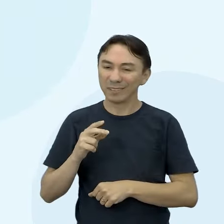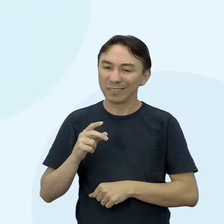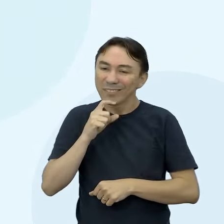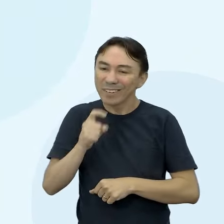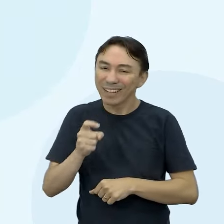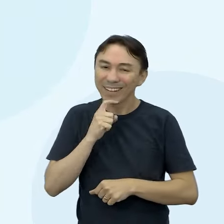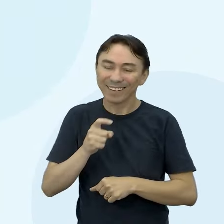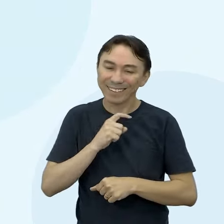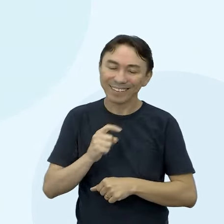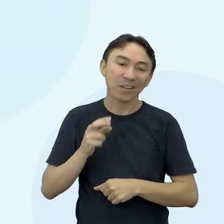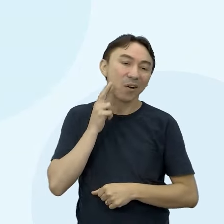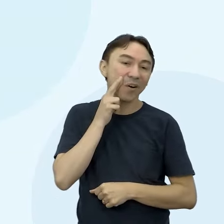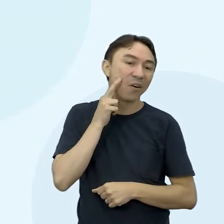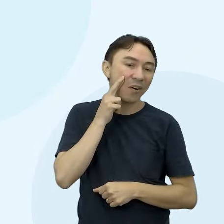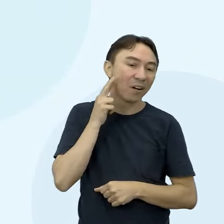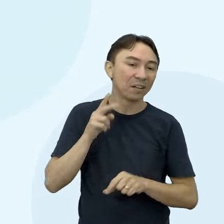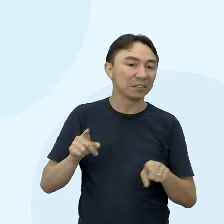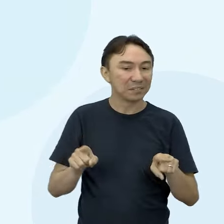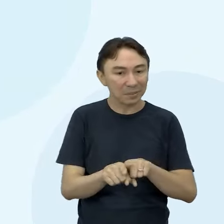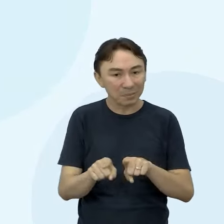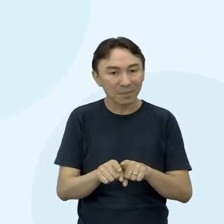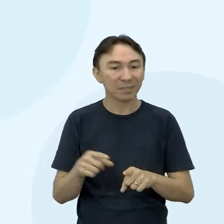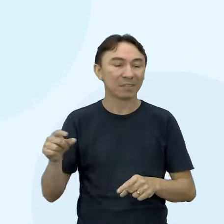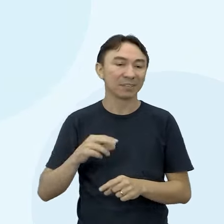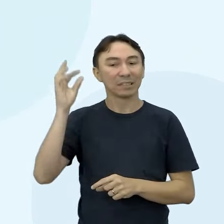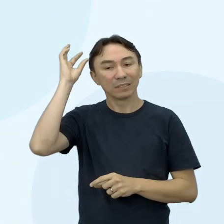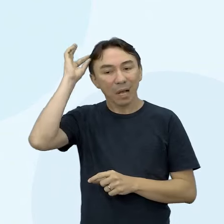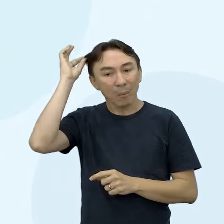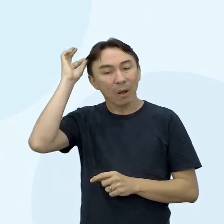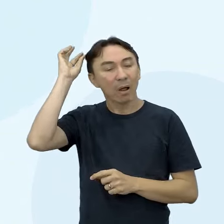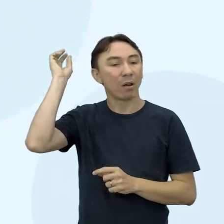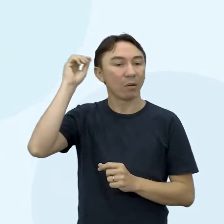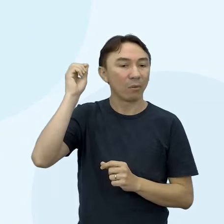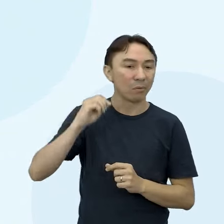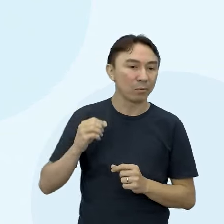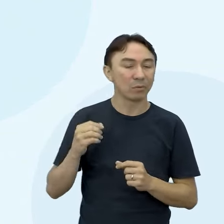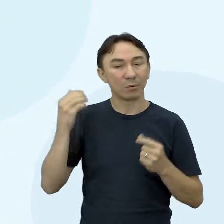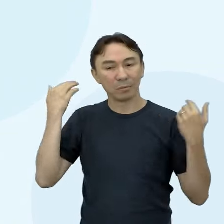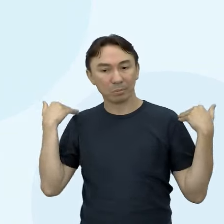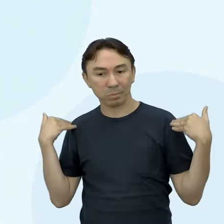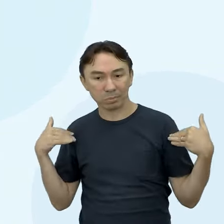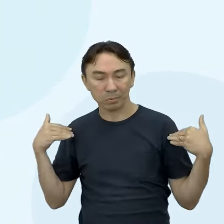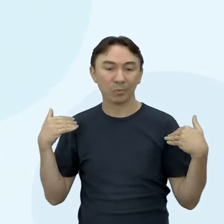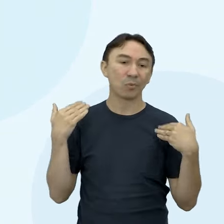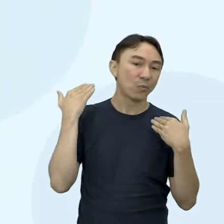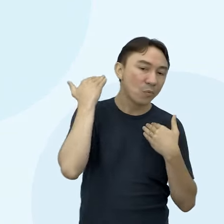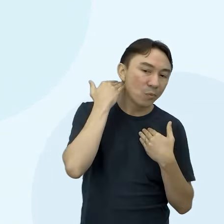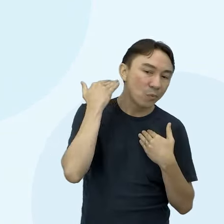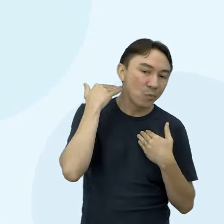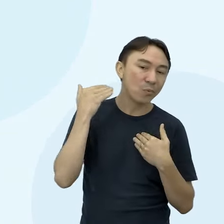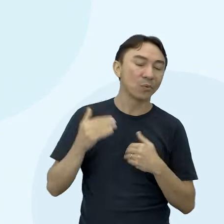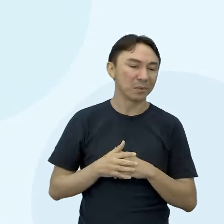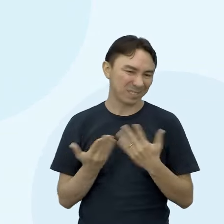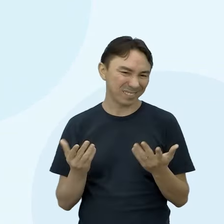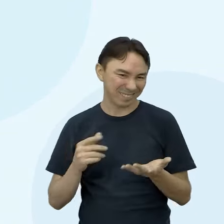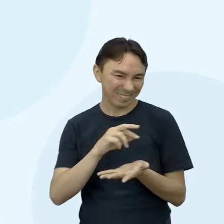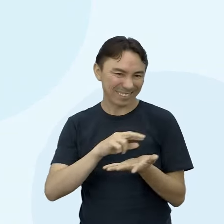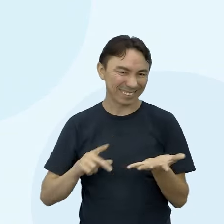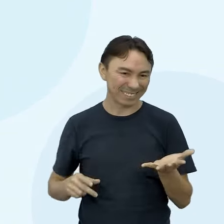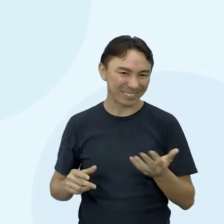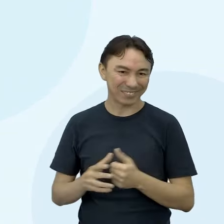características, algumas têm cabelos compridos, outras curto, entre outras coisas. Pode passar agora o